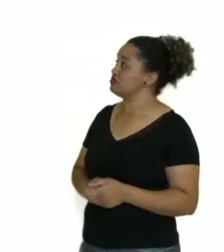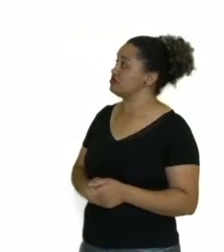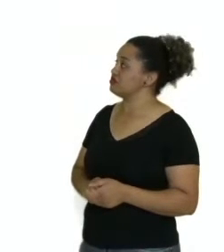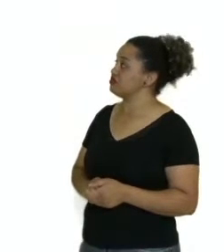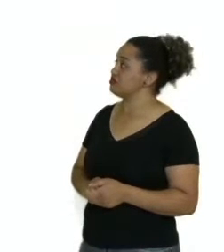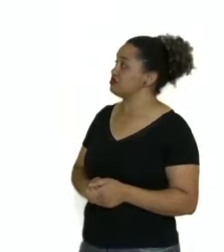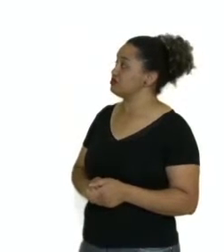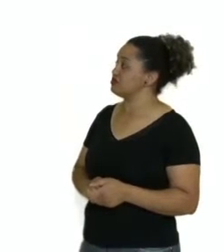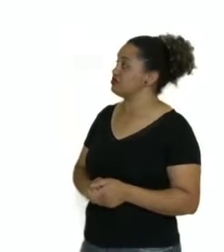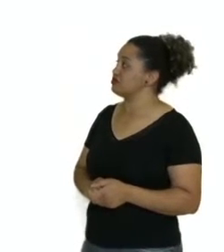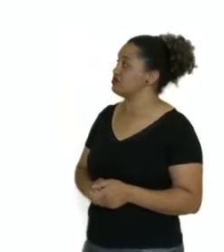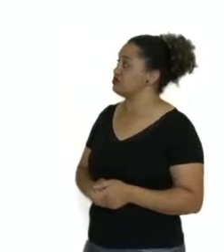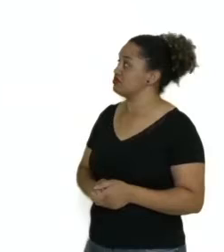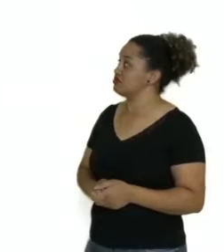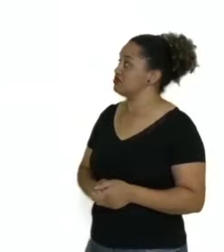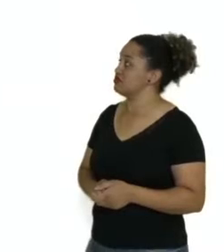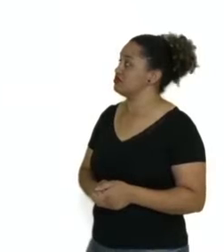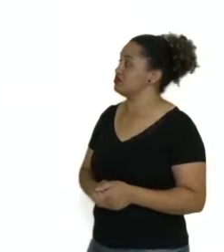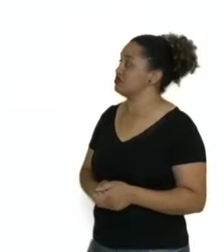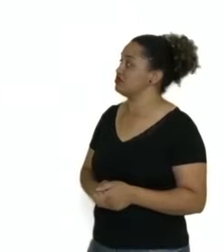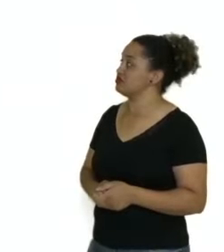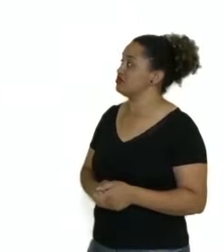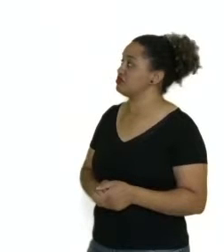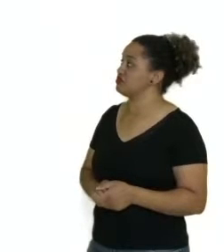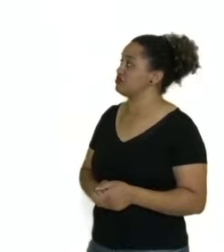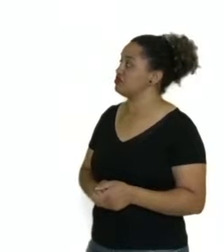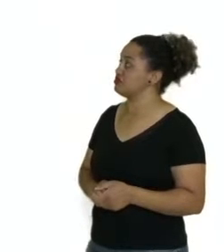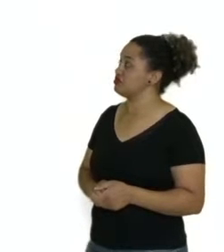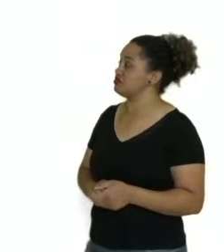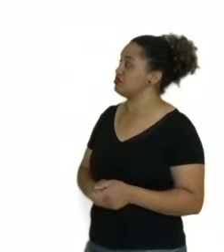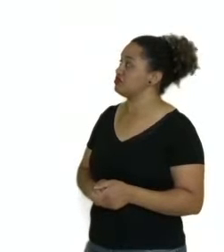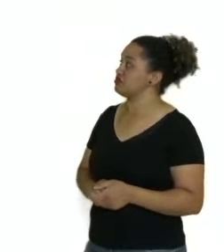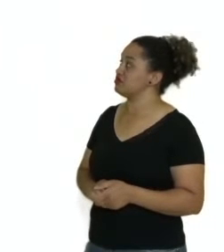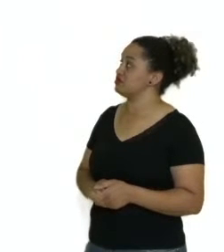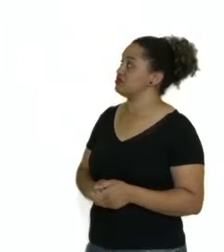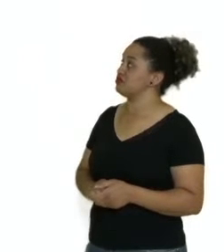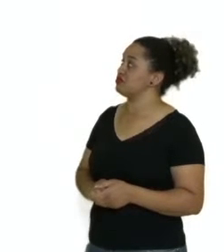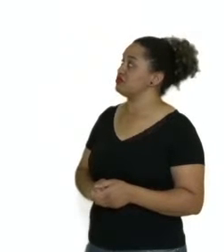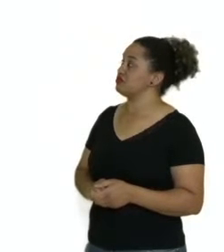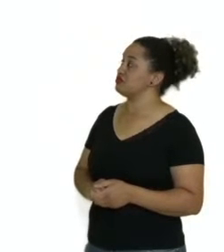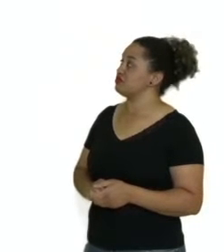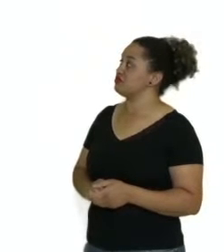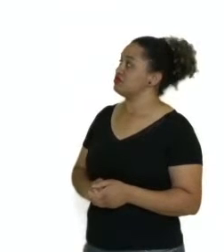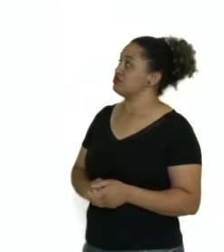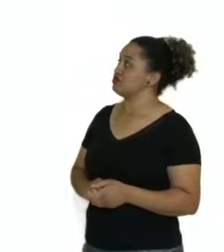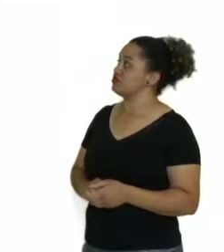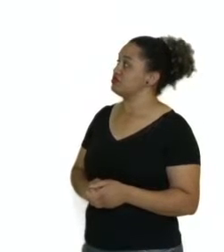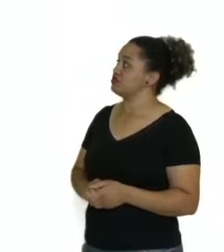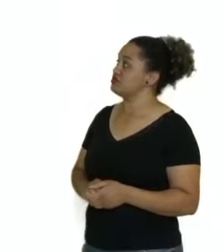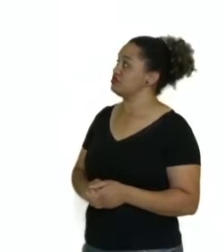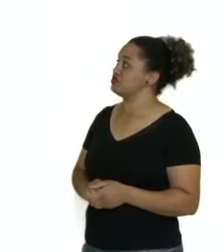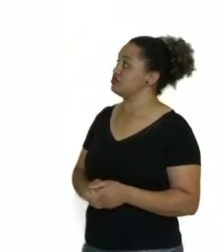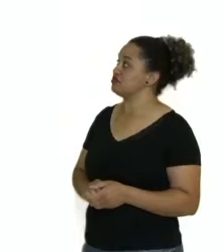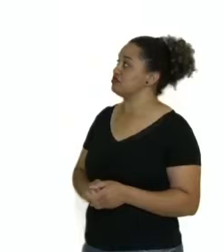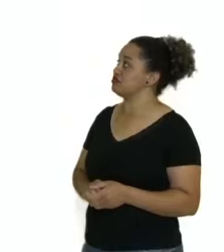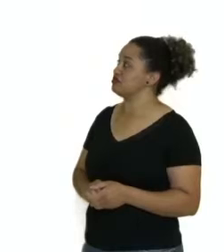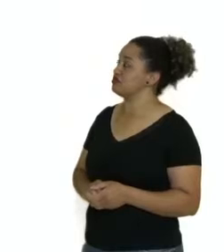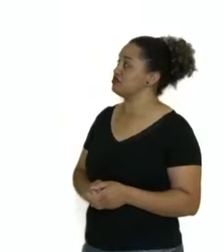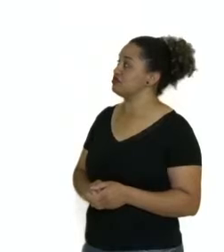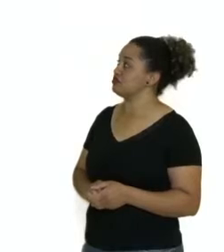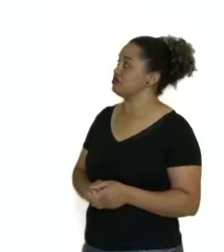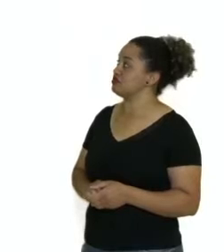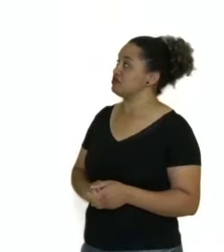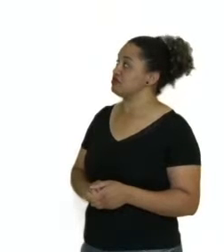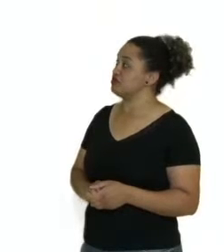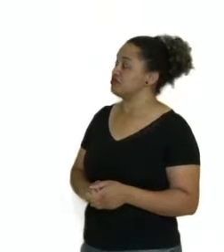veículos. Quando se analisa o que a infraestrutura da cidade é capaz de suportar, com base nisso, criamos